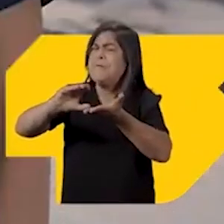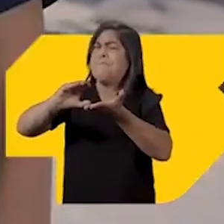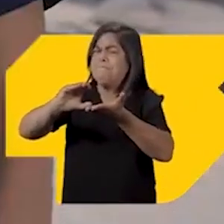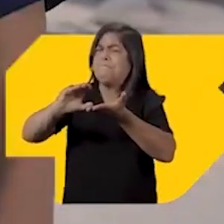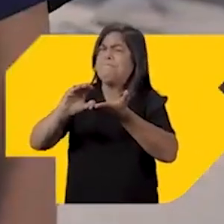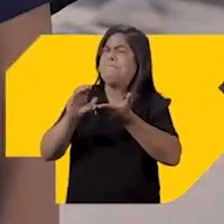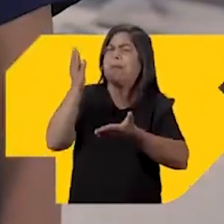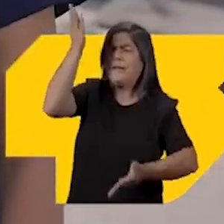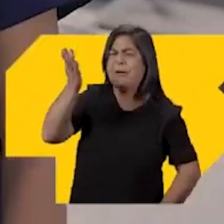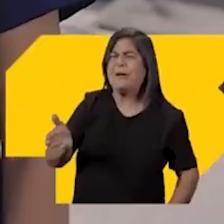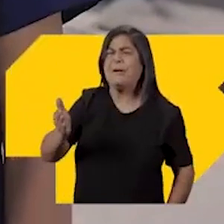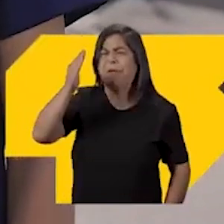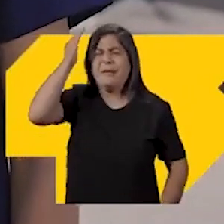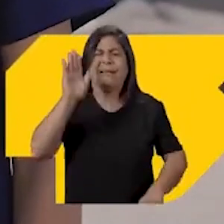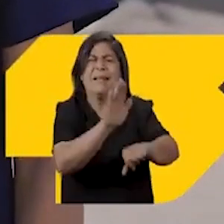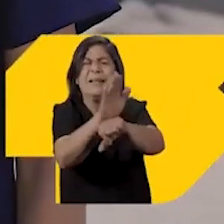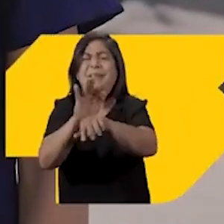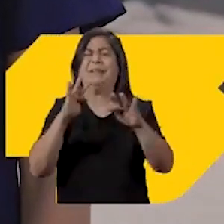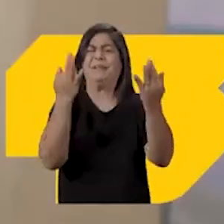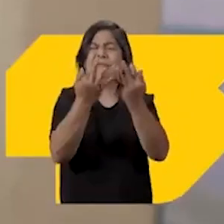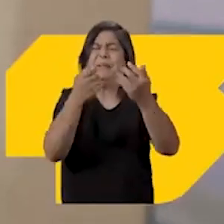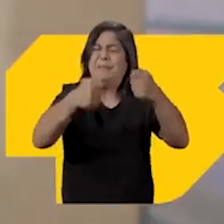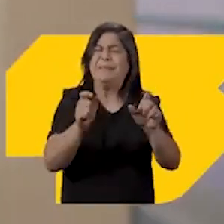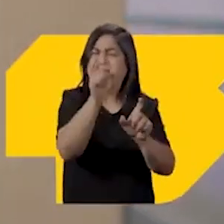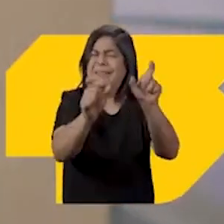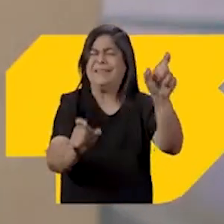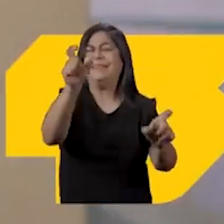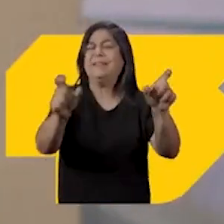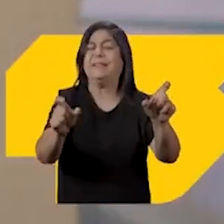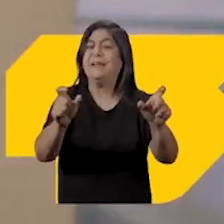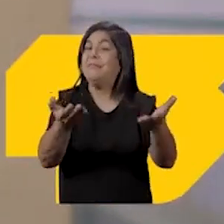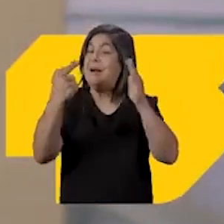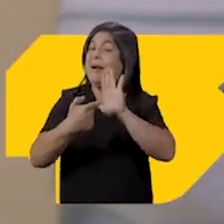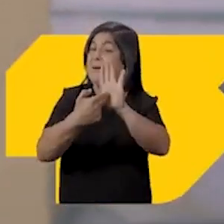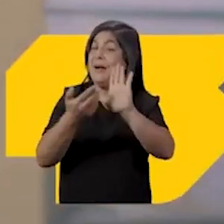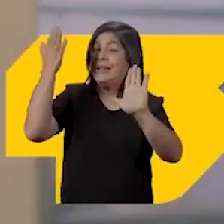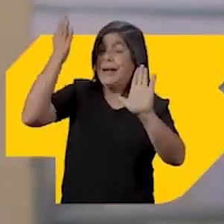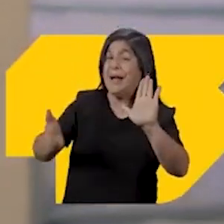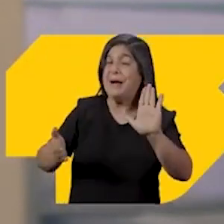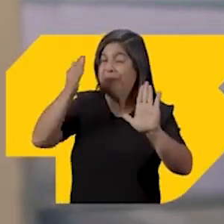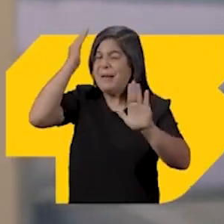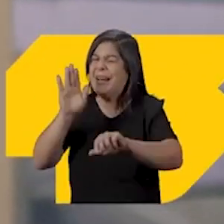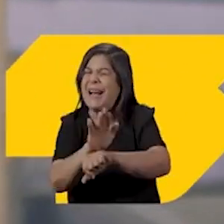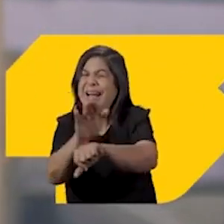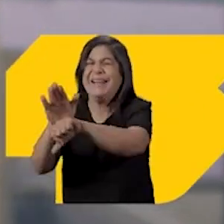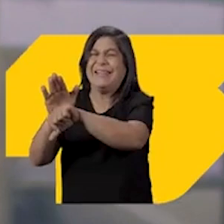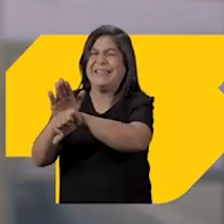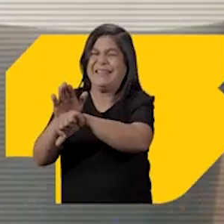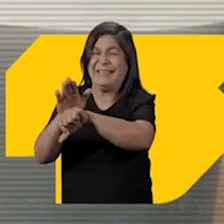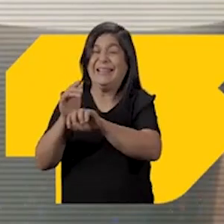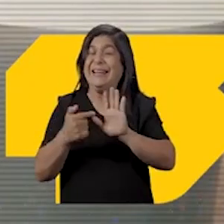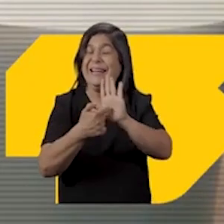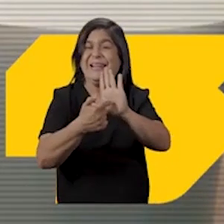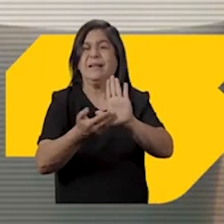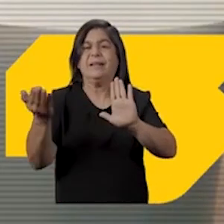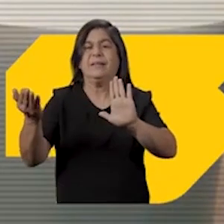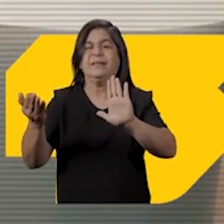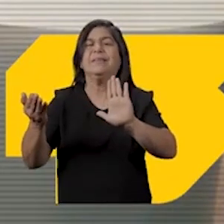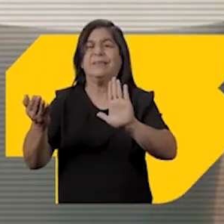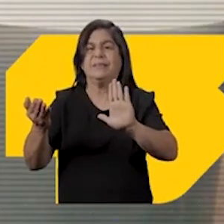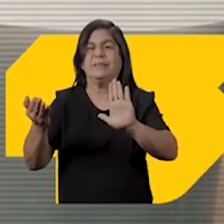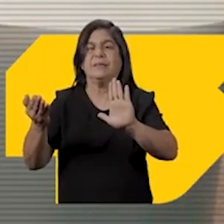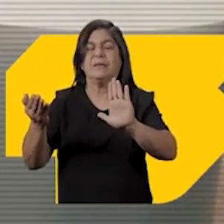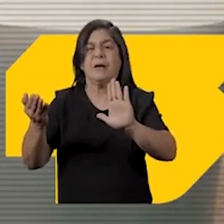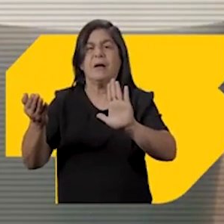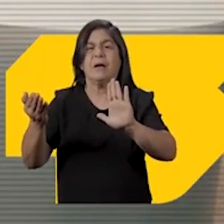defende as famílias que mais precisam. Bora ver o Pedro que defende a liberdade? Solta aí! Eu posso discordar